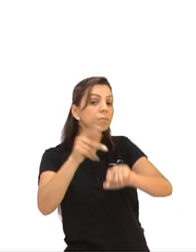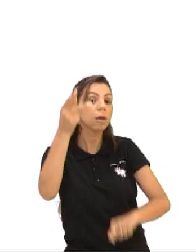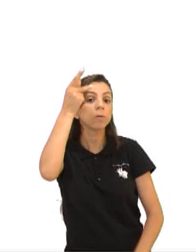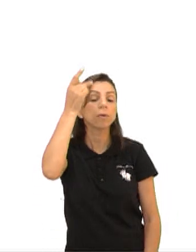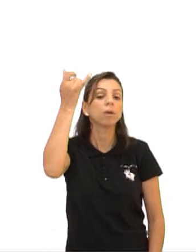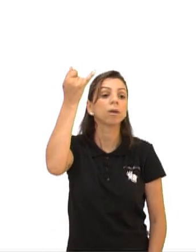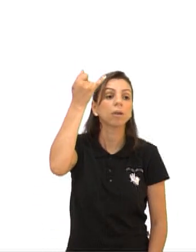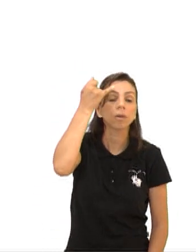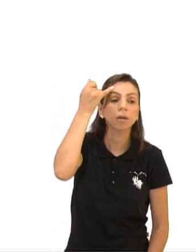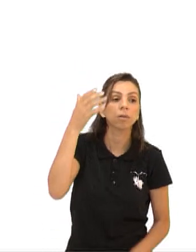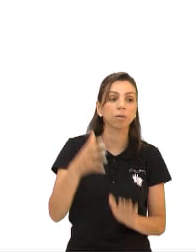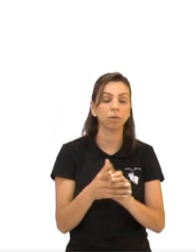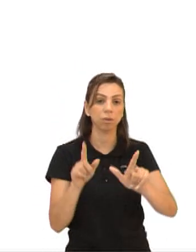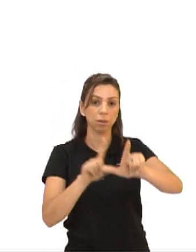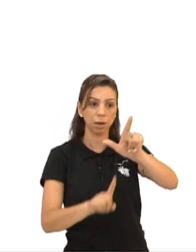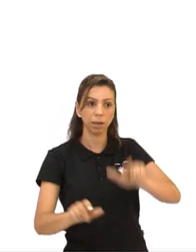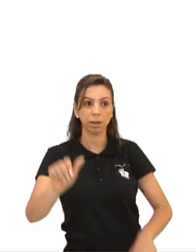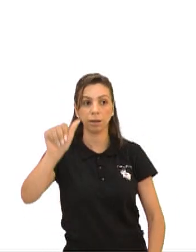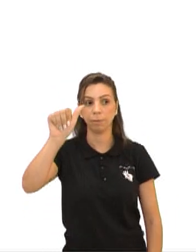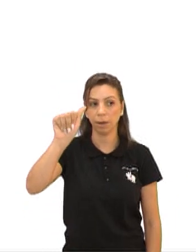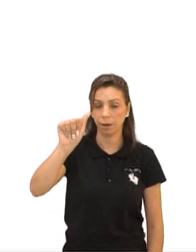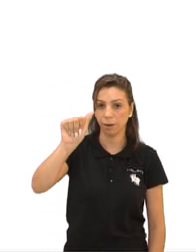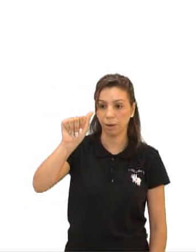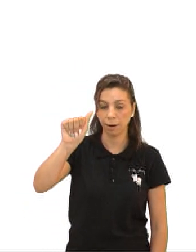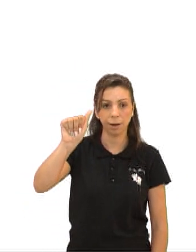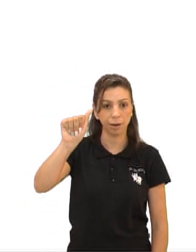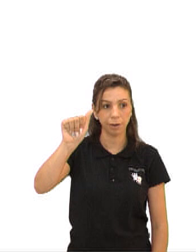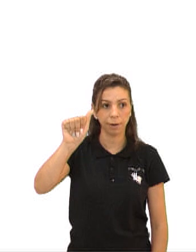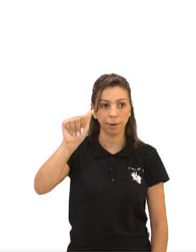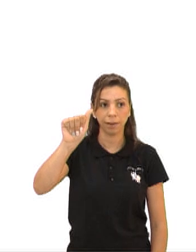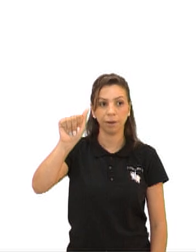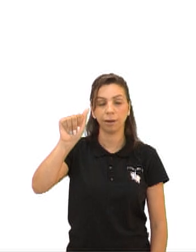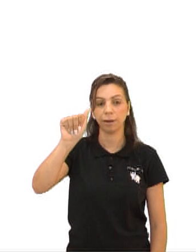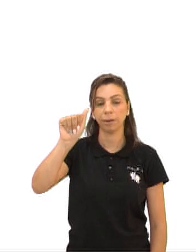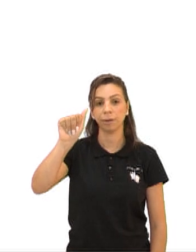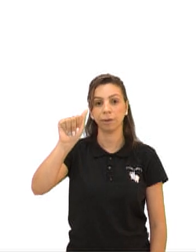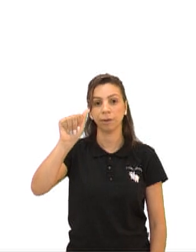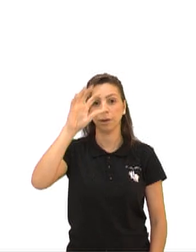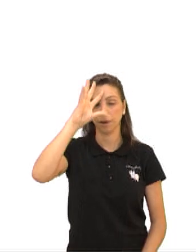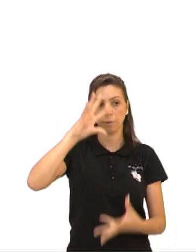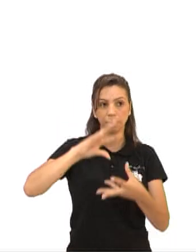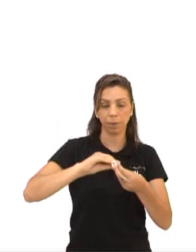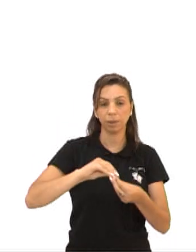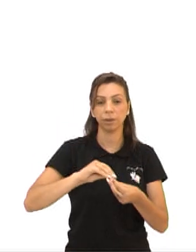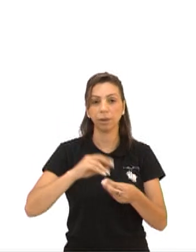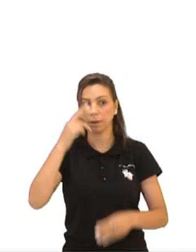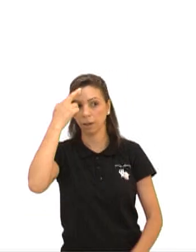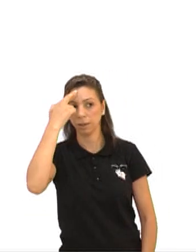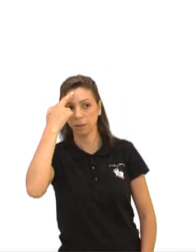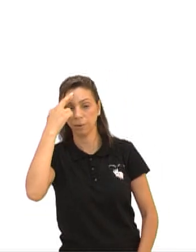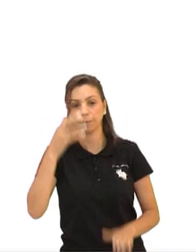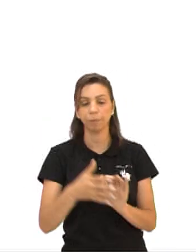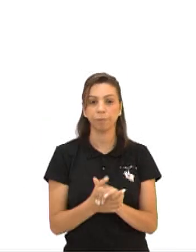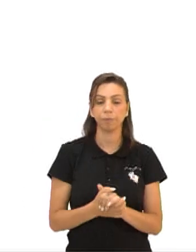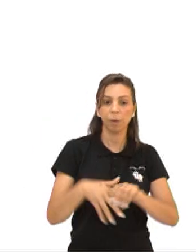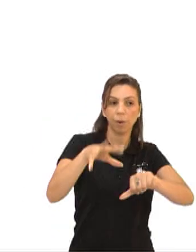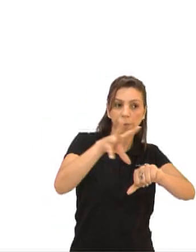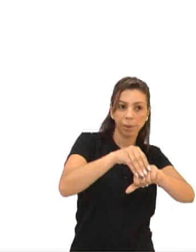A, entendimento e razão, letra B, tá errado aqui, é letra B, conhecimento e paixão, ou letra